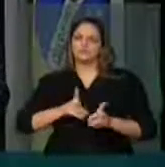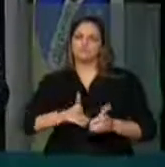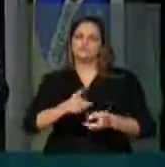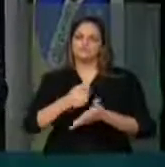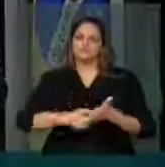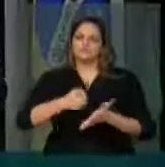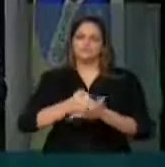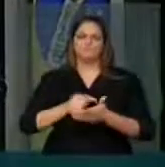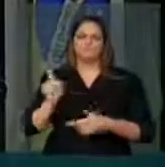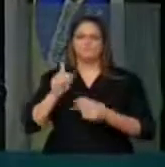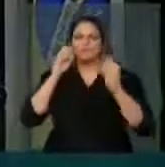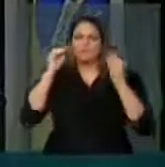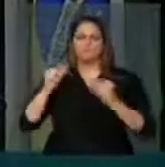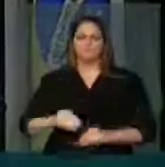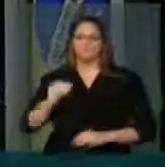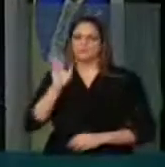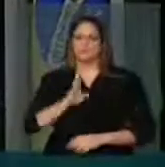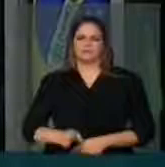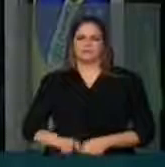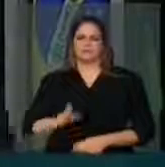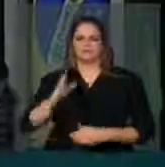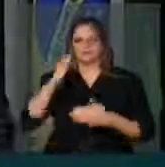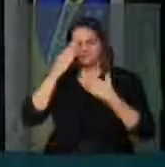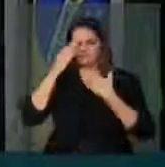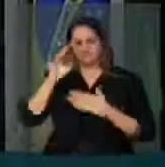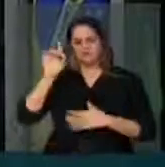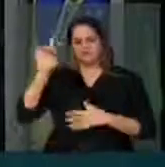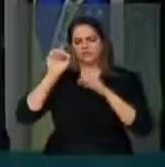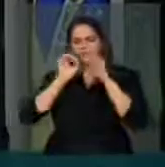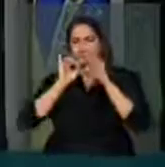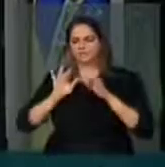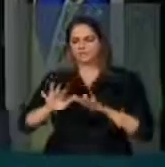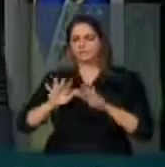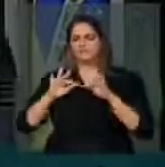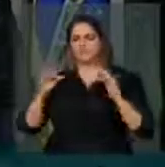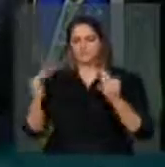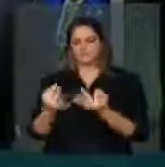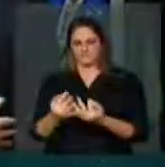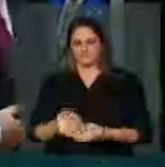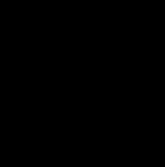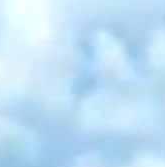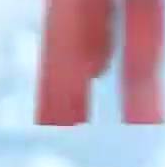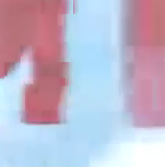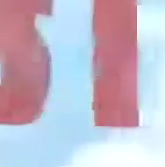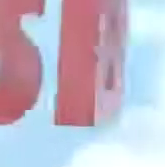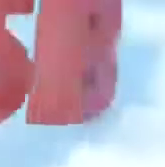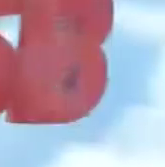não desistir do nosso país. Muito obrigado e que Deus abençoe a família Campos, a família Reis.